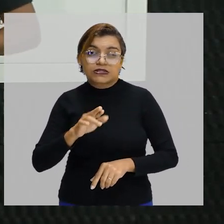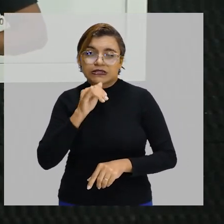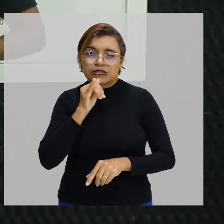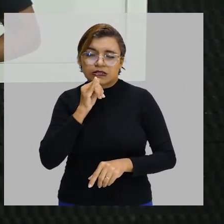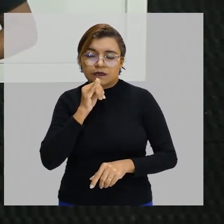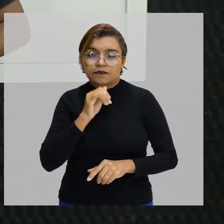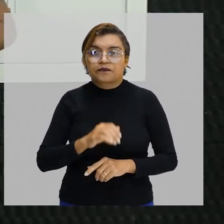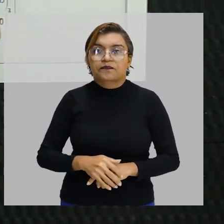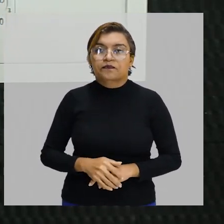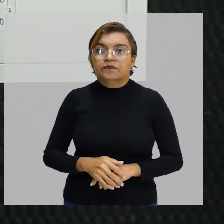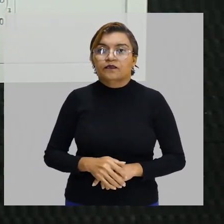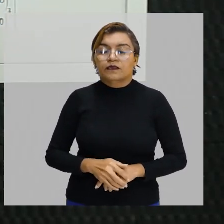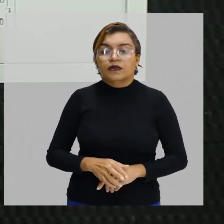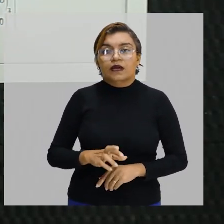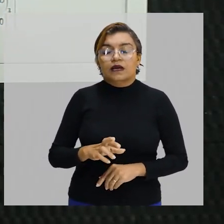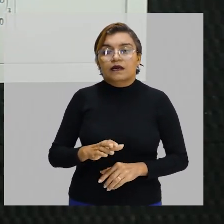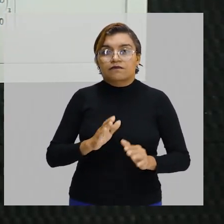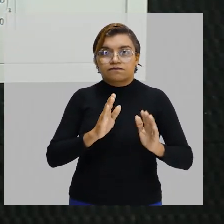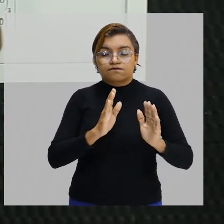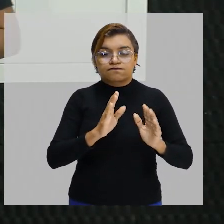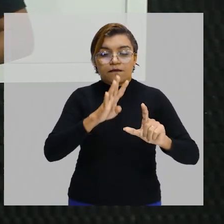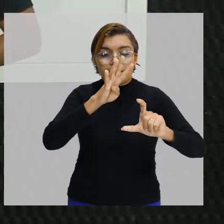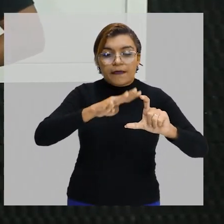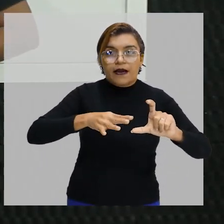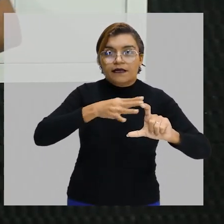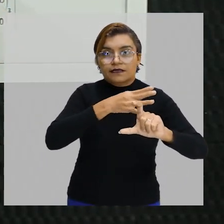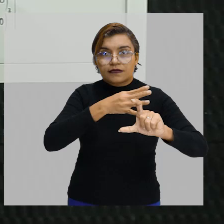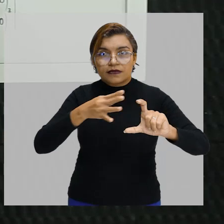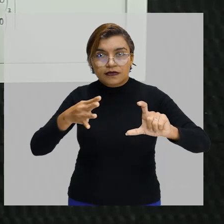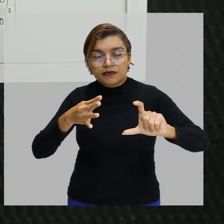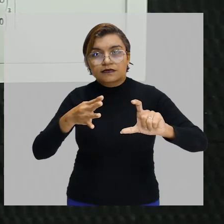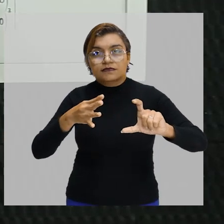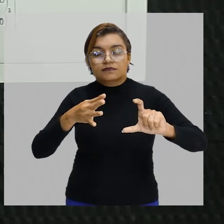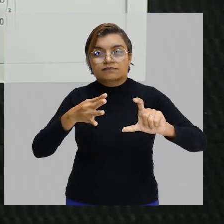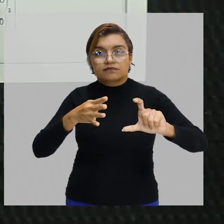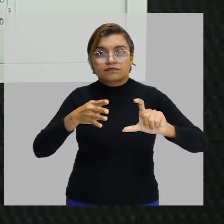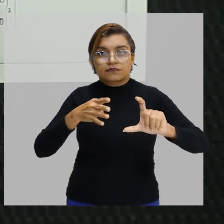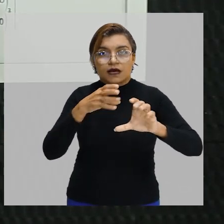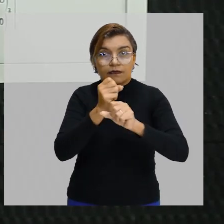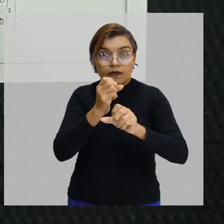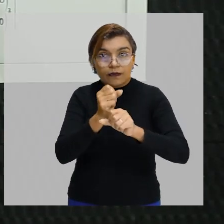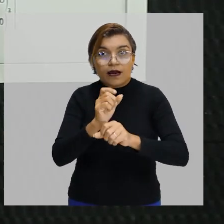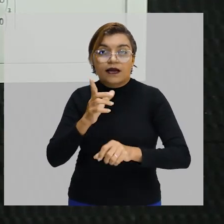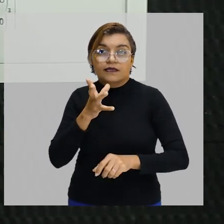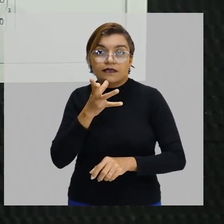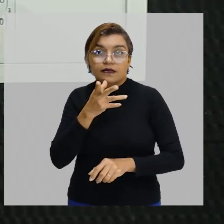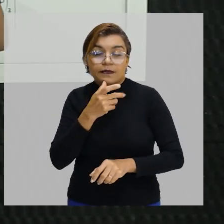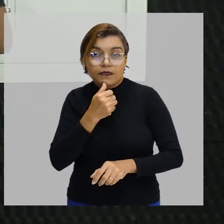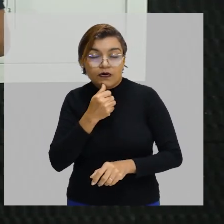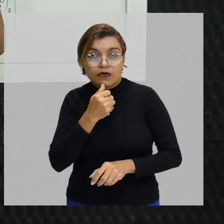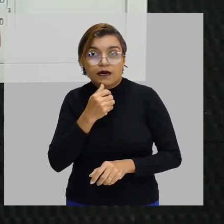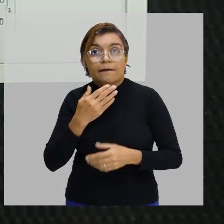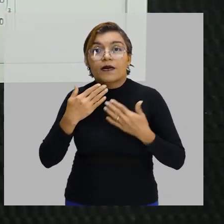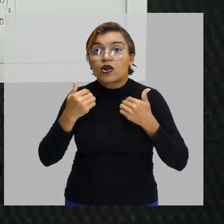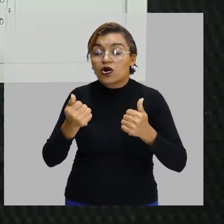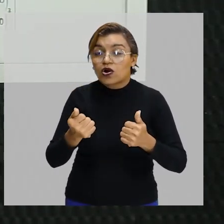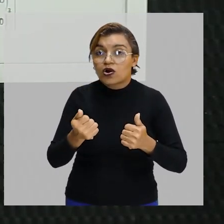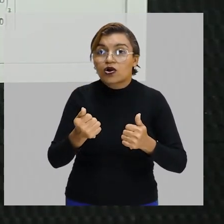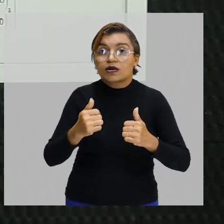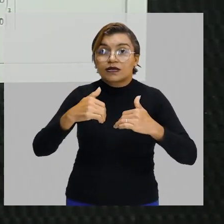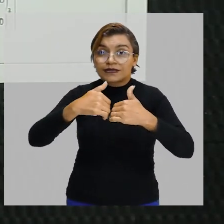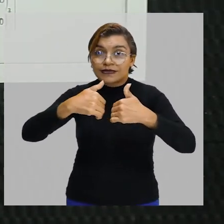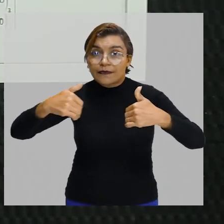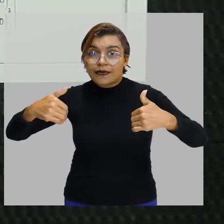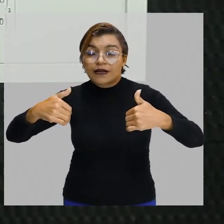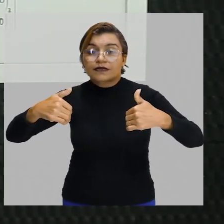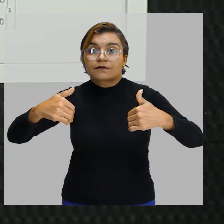é um processo demorado, é melhor que você calcule o determinante de cada um separadamente e multiplique.